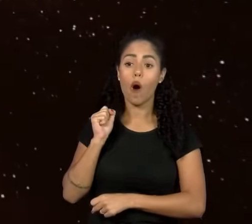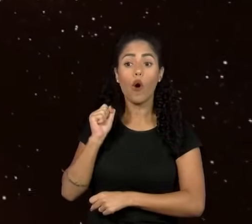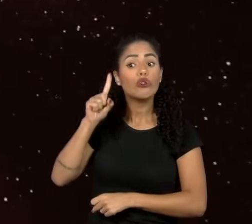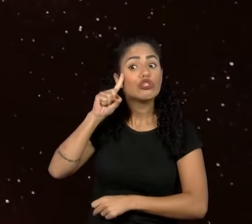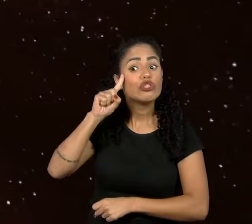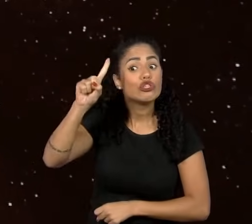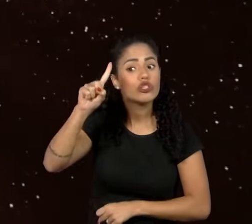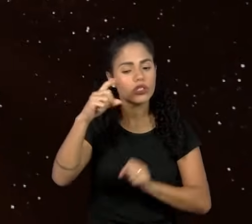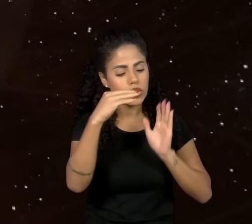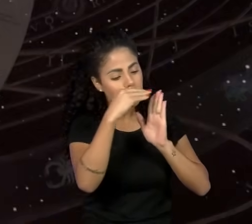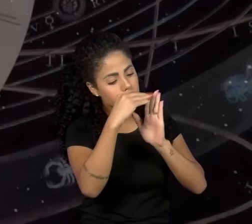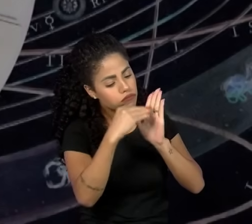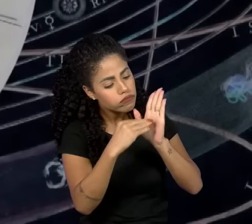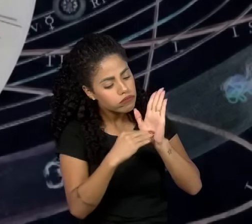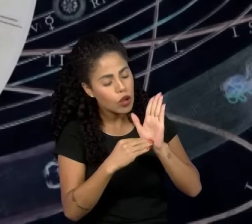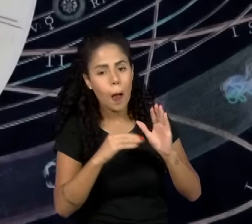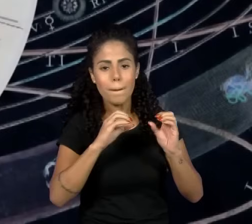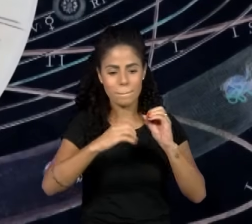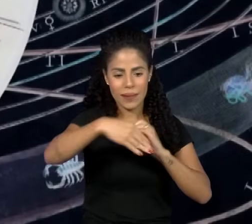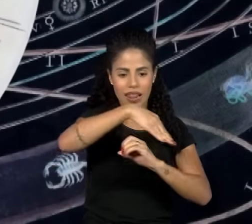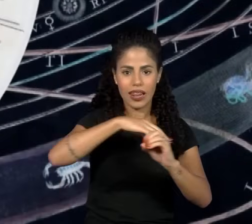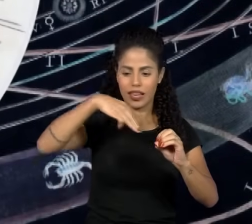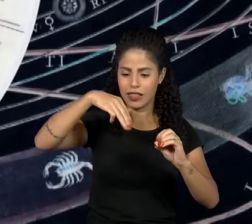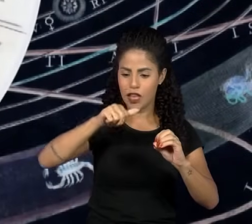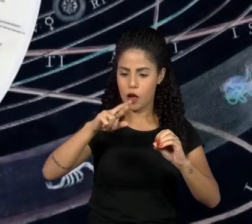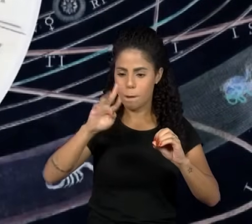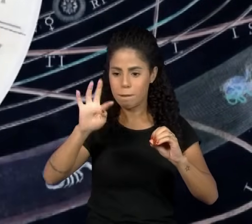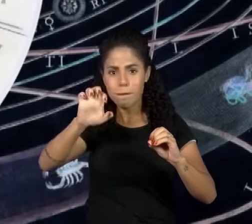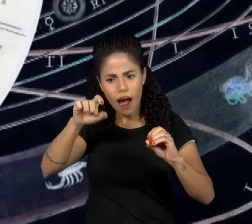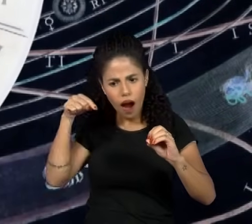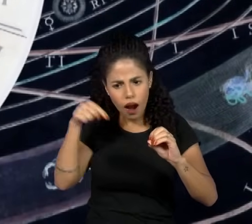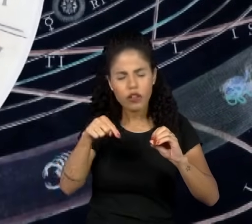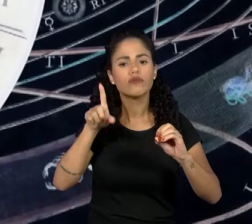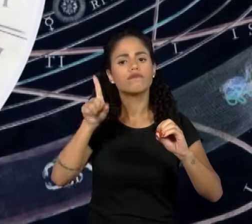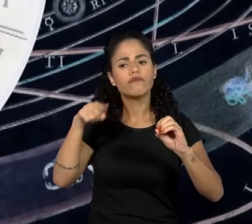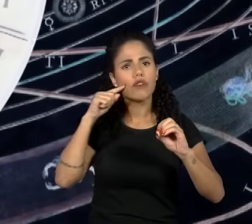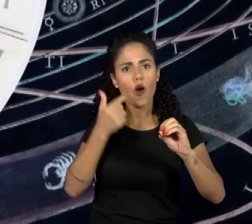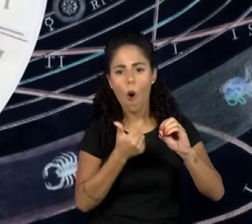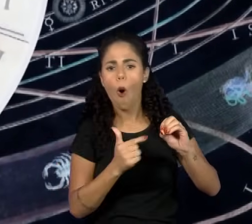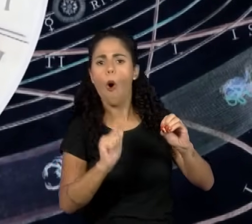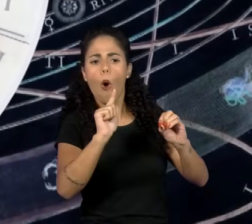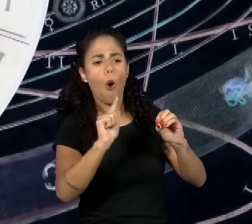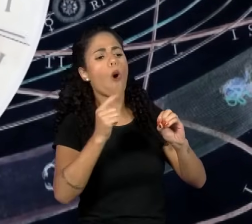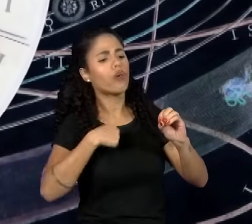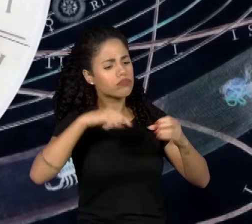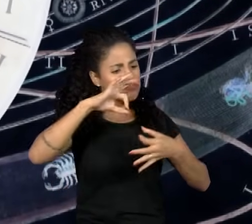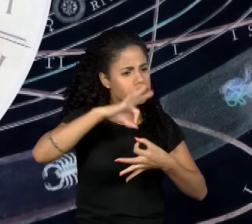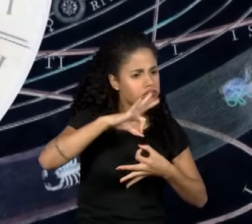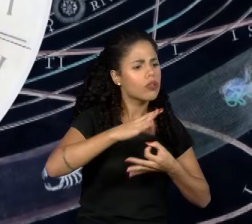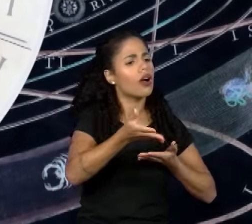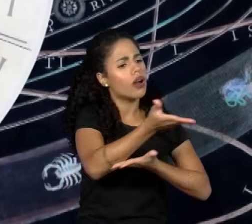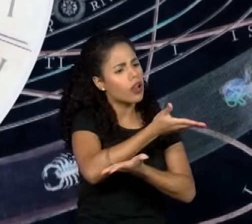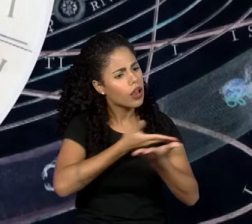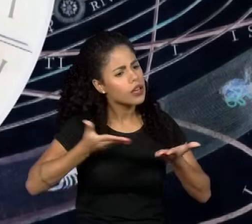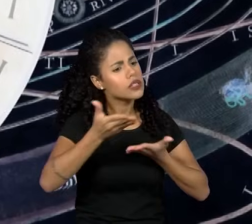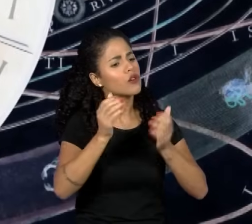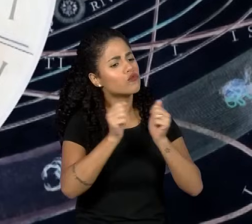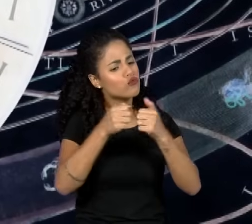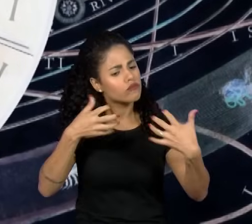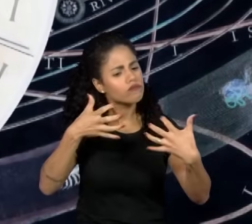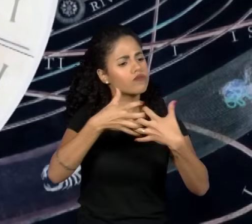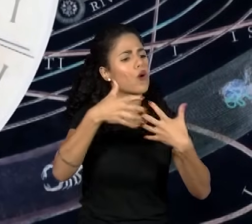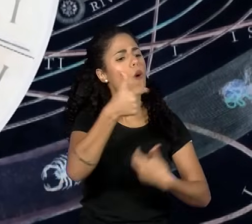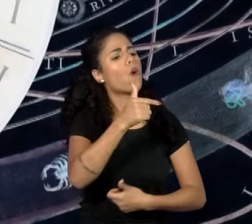data, Marte vai estar no signo de Libra, e Libra fala sobre as suas relações, o seu relacionamento propriamente